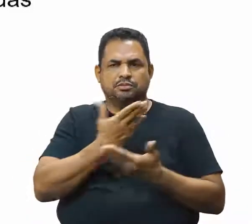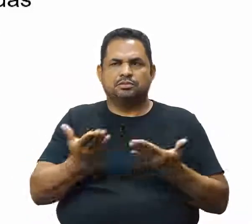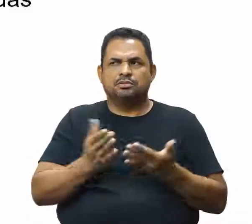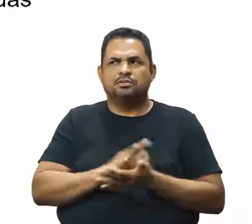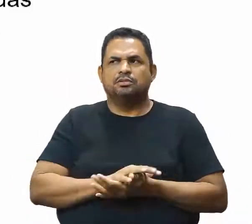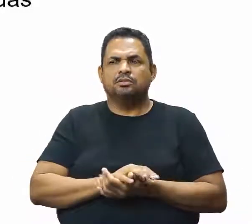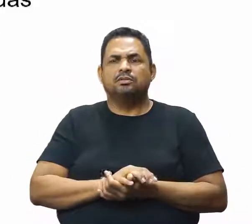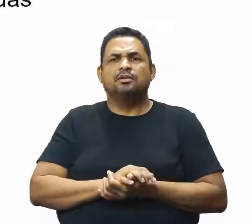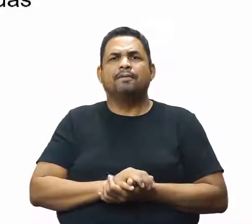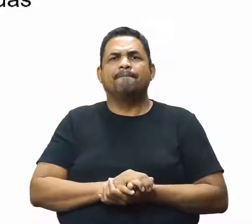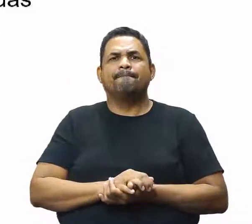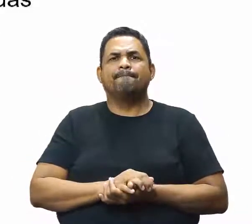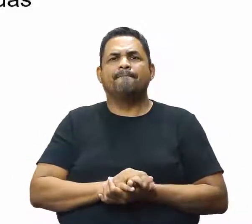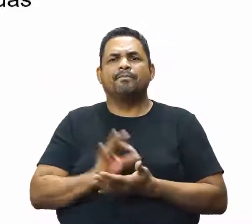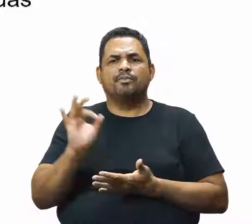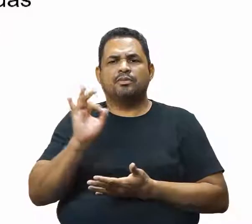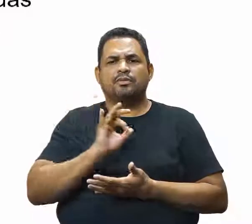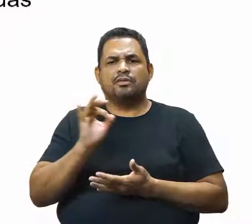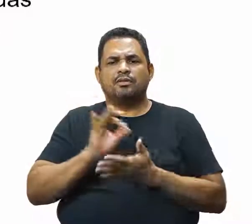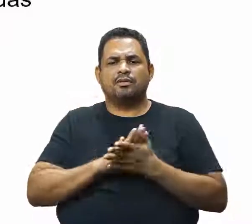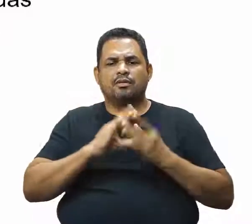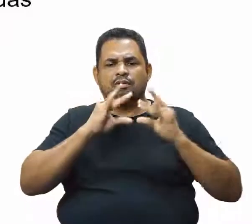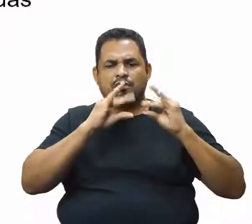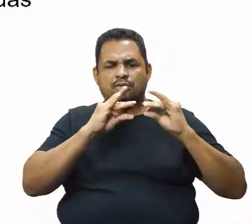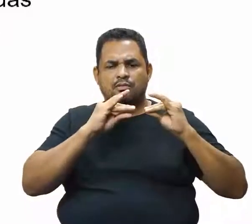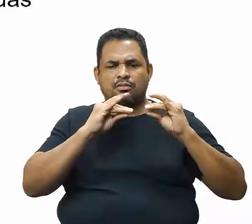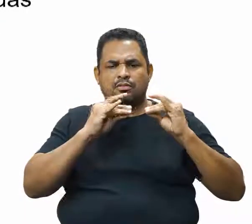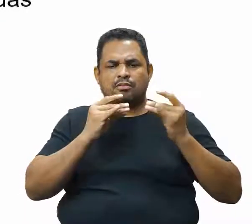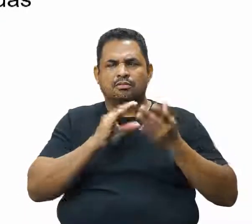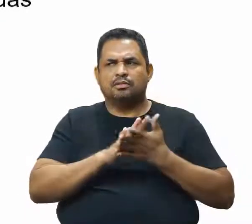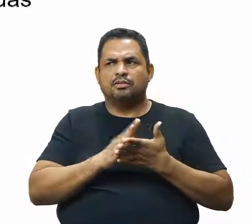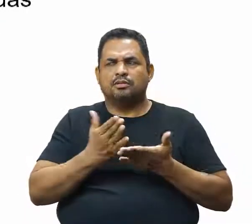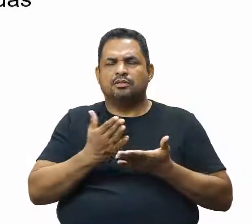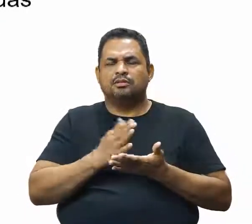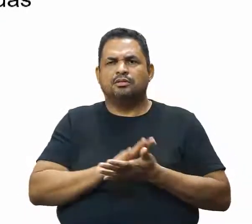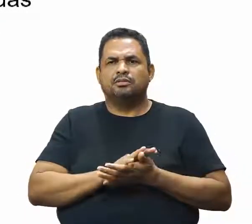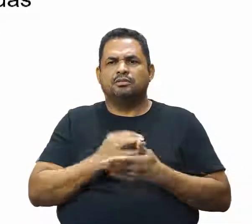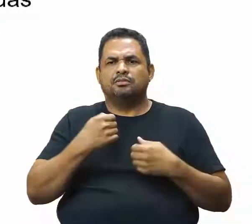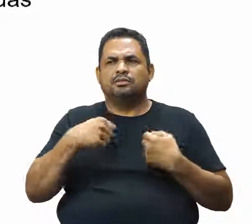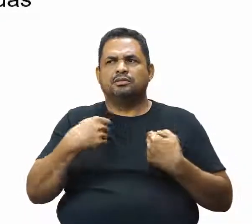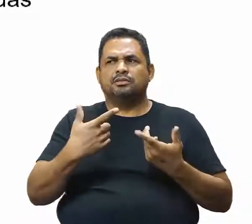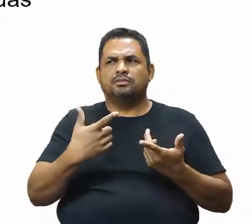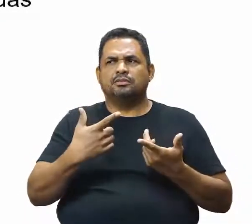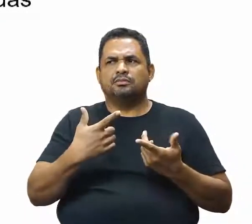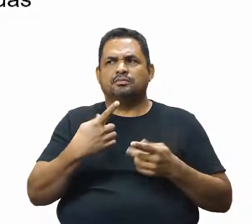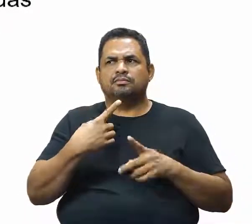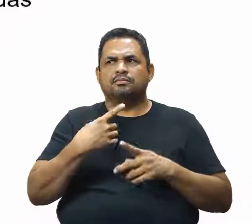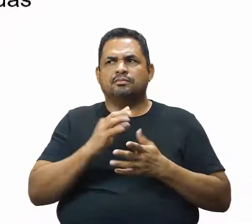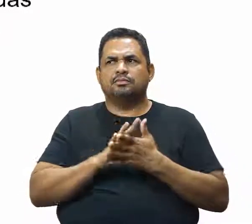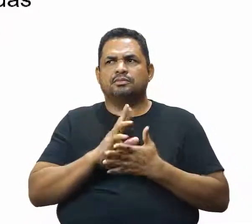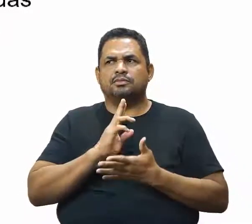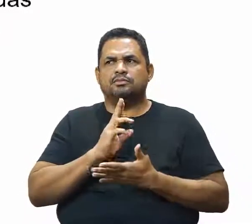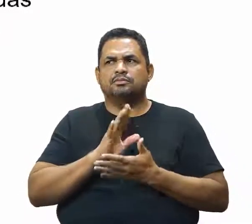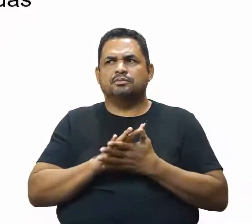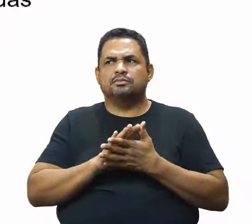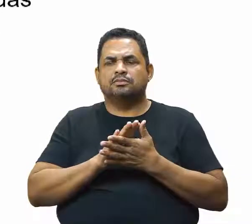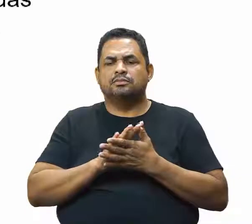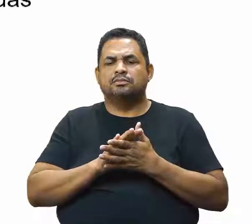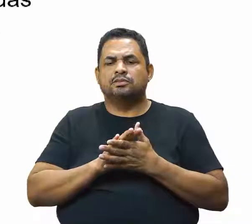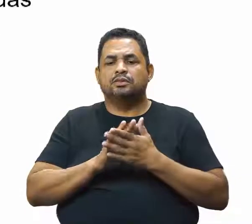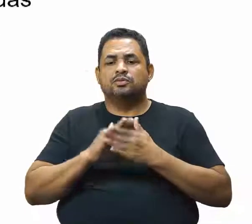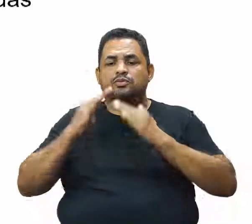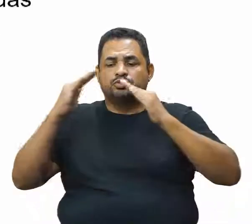que a porcentagem, a umidade relativa do grão tem que ser levado em consideração para manter dentro de um